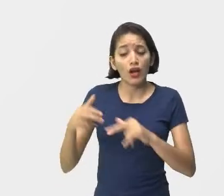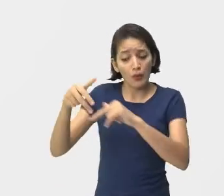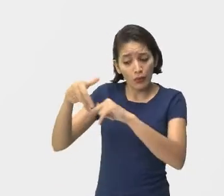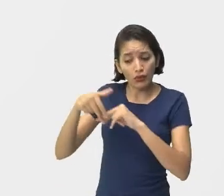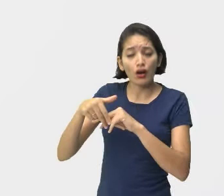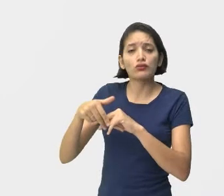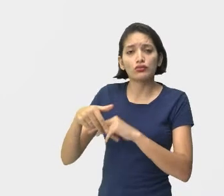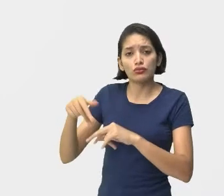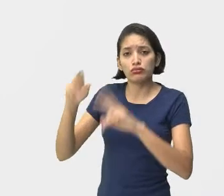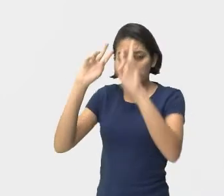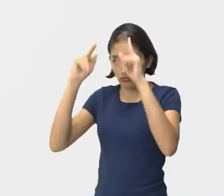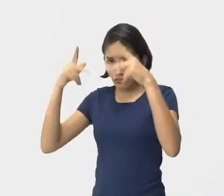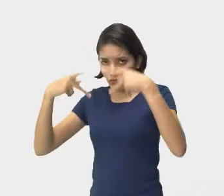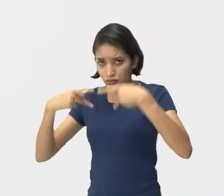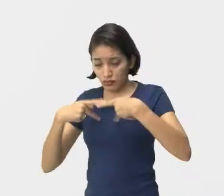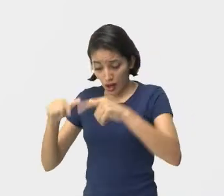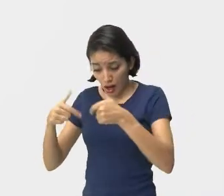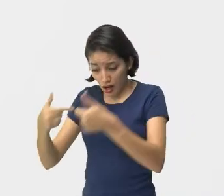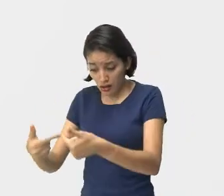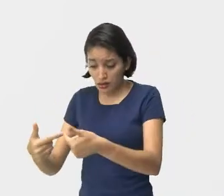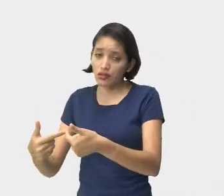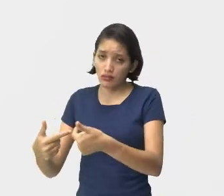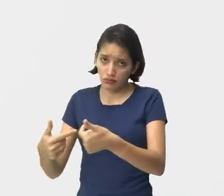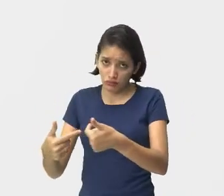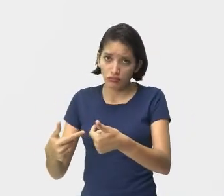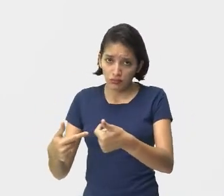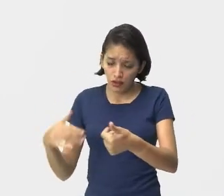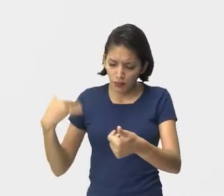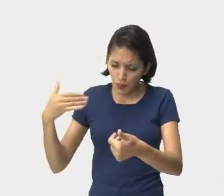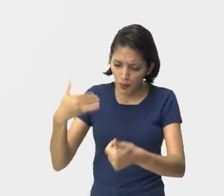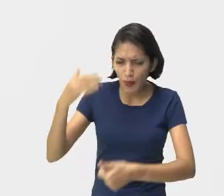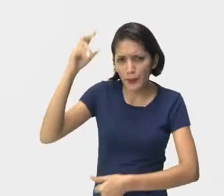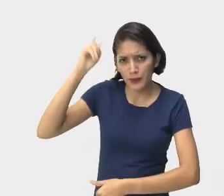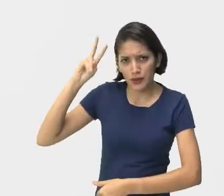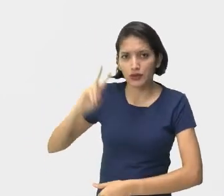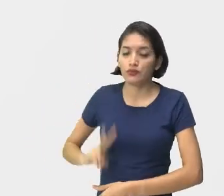humana e que são históricas.